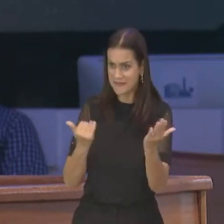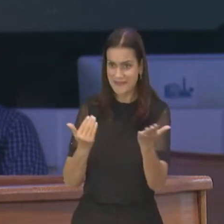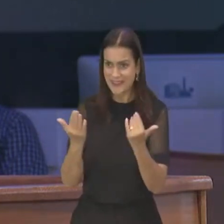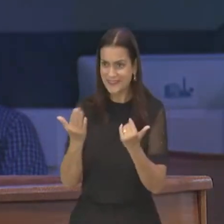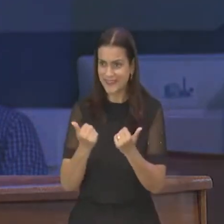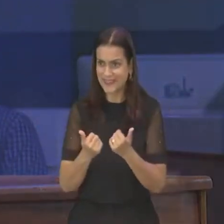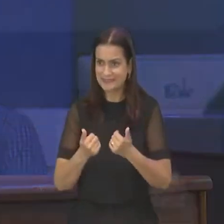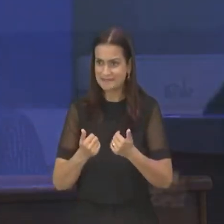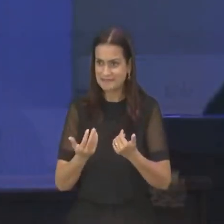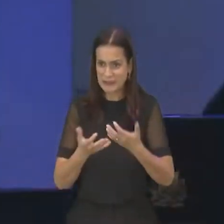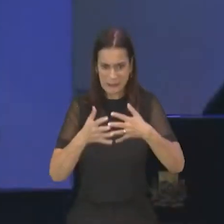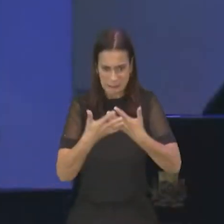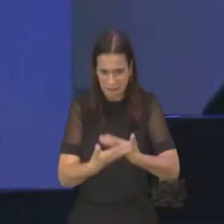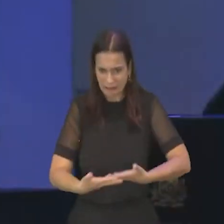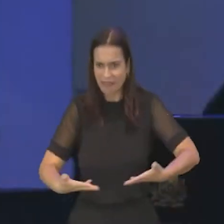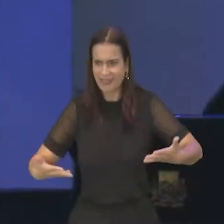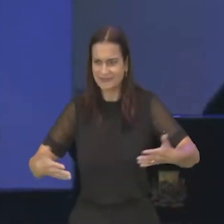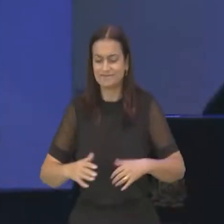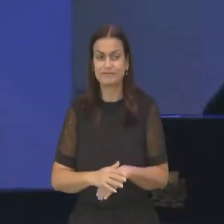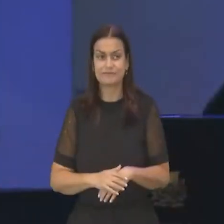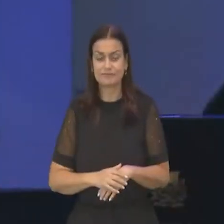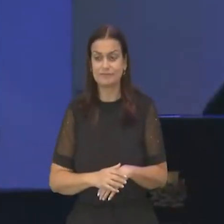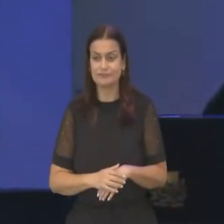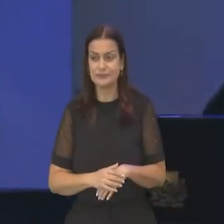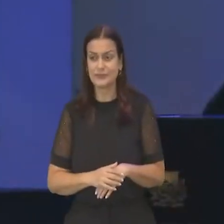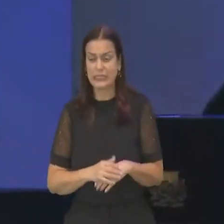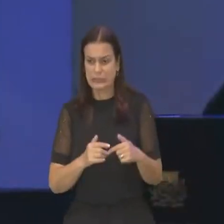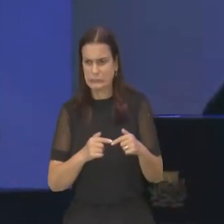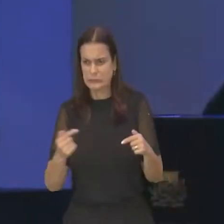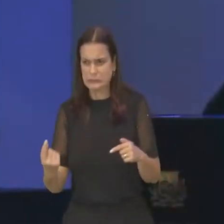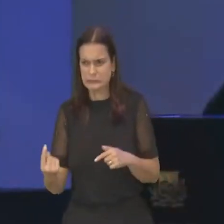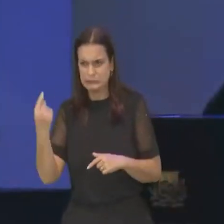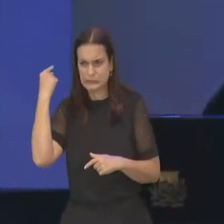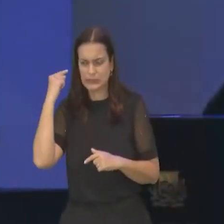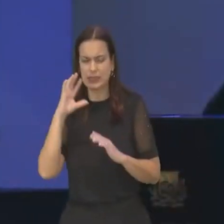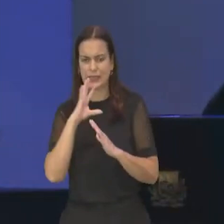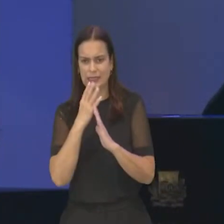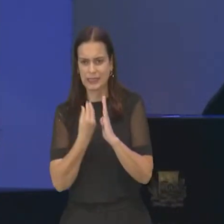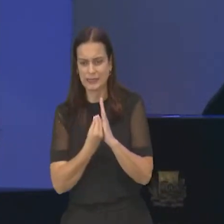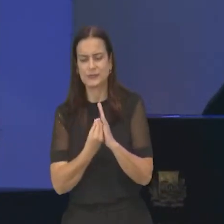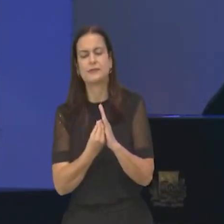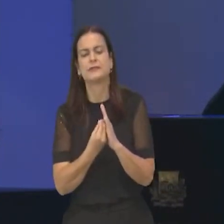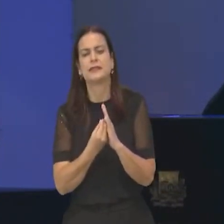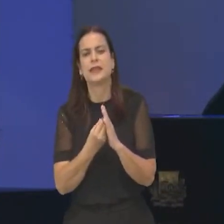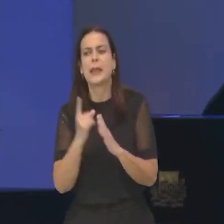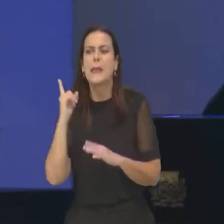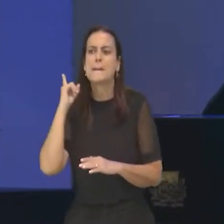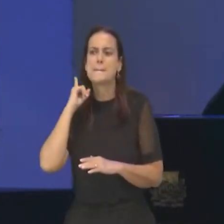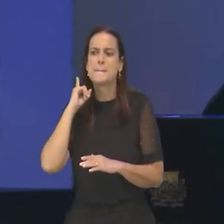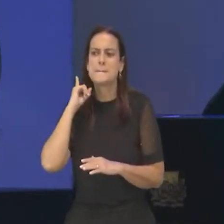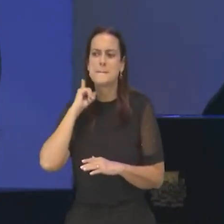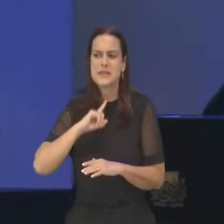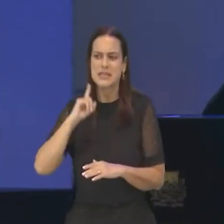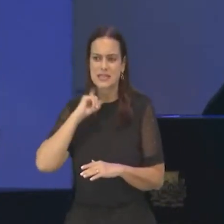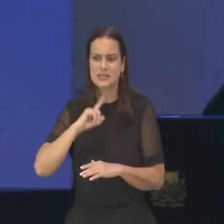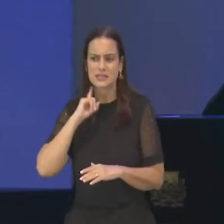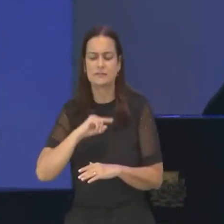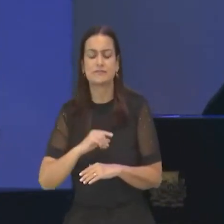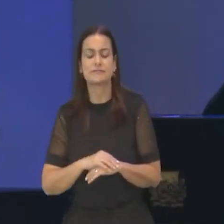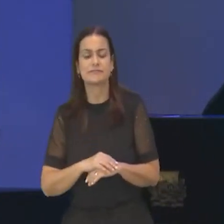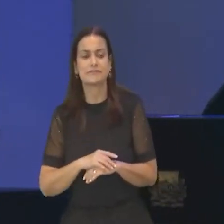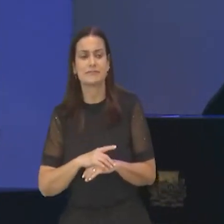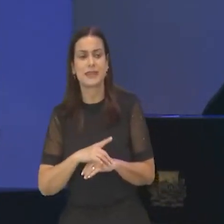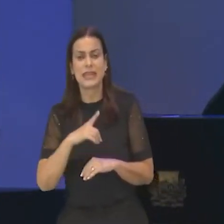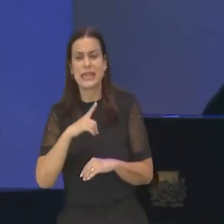Esses dias, estando em Minas Gerais, a nossa igreja também adotou alguns afegãos, um casal na verdade, com uma